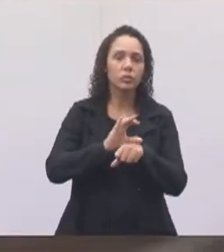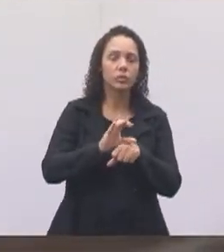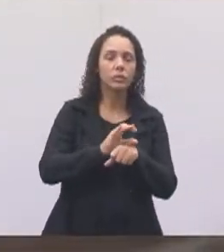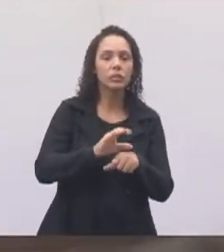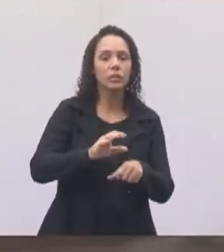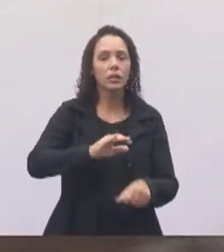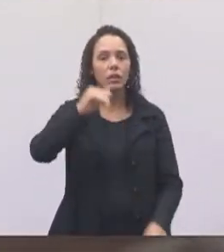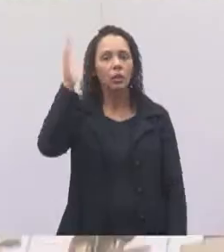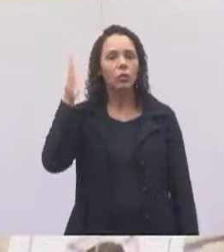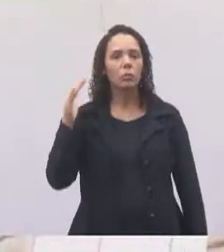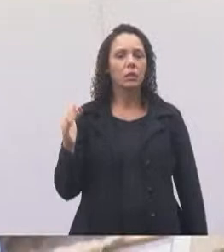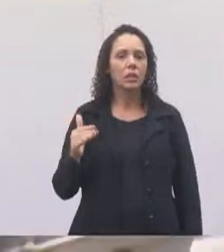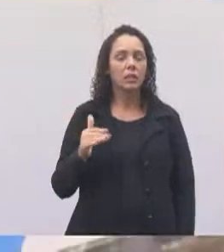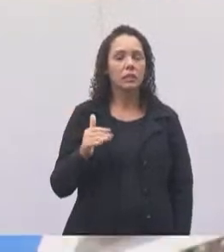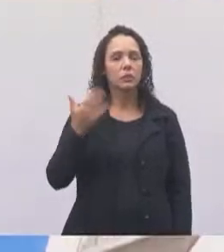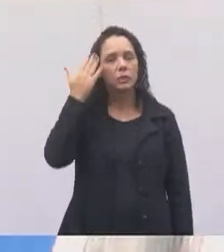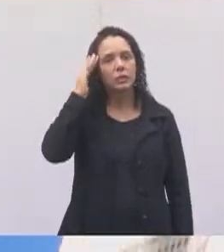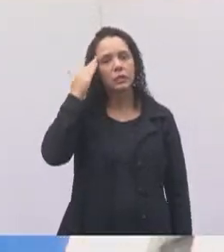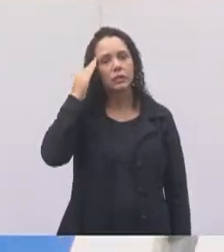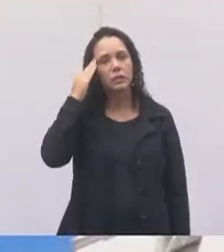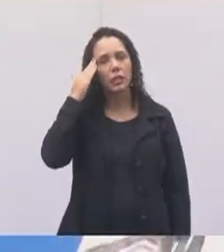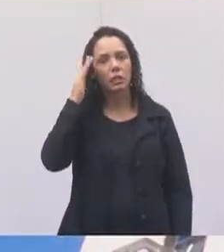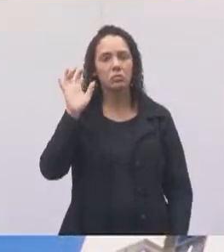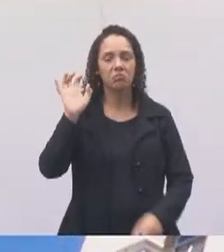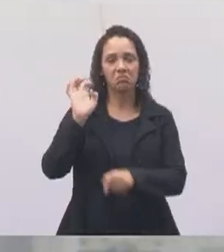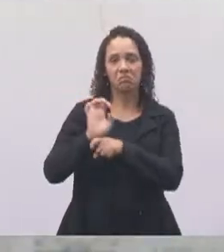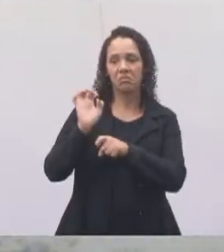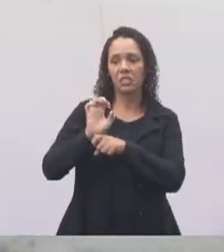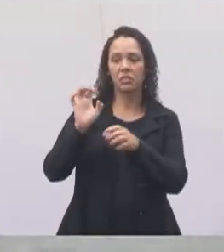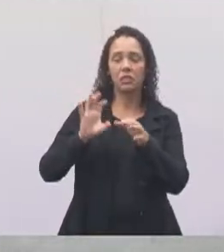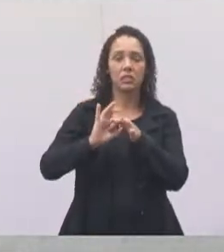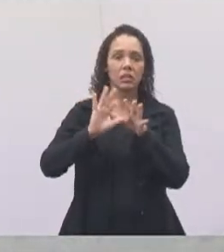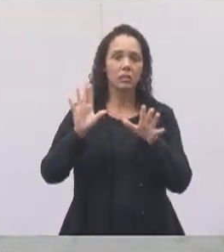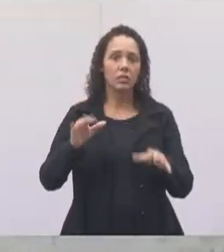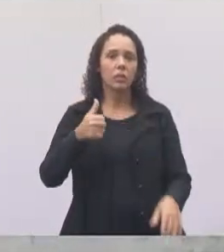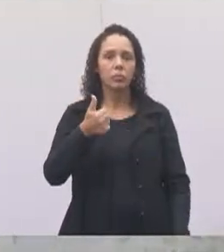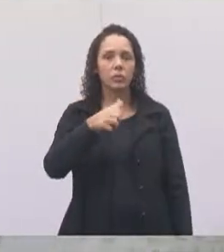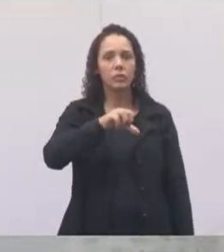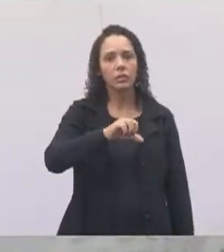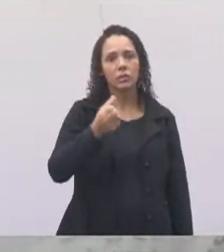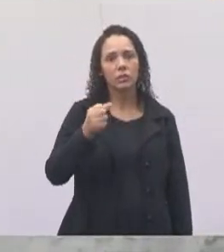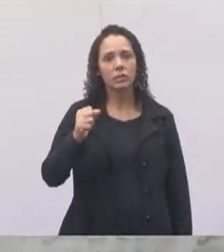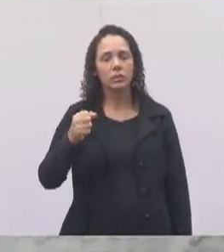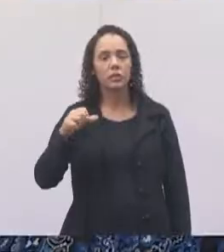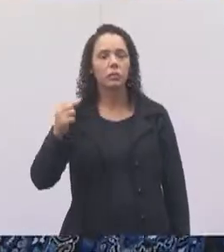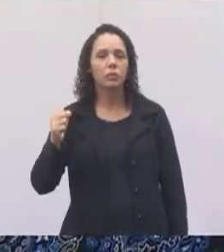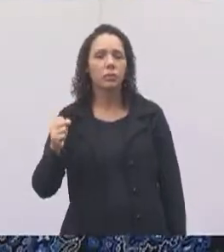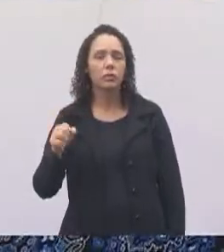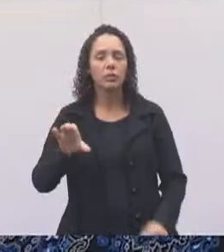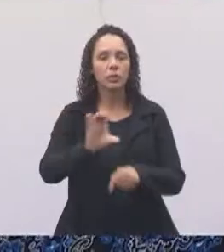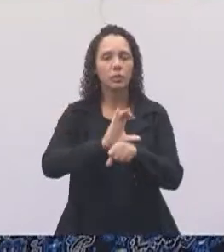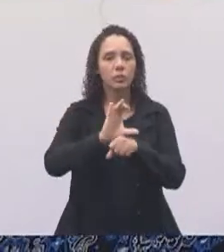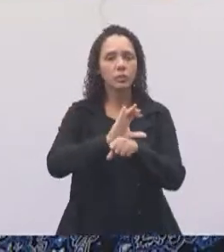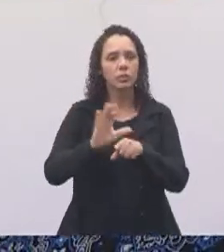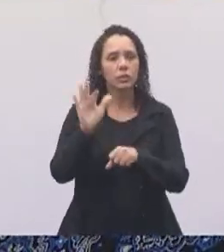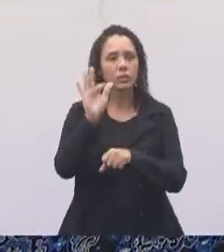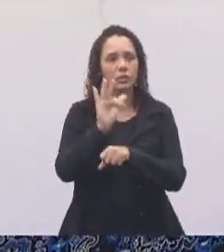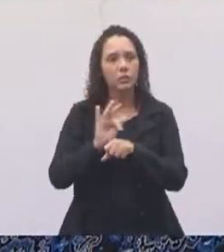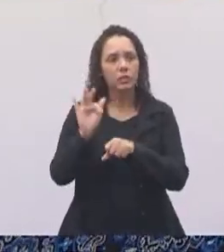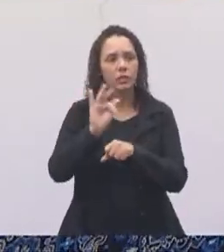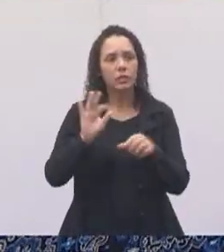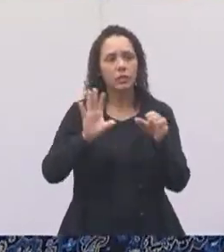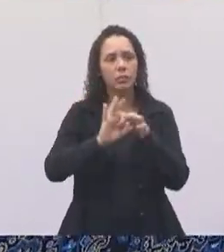considerado um Estado laico. Em 1988, a atual Constituição Federal brasileira permite a